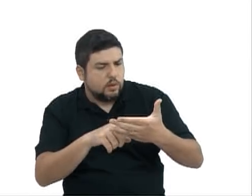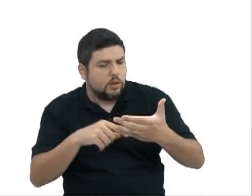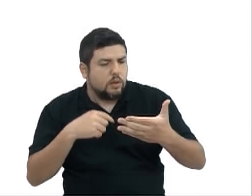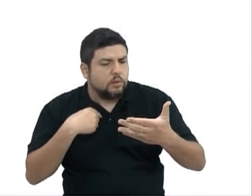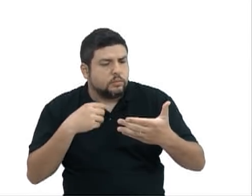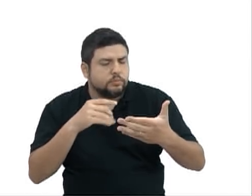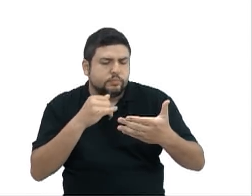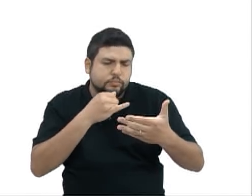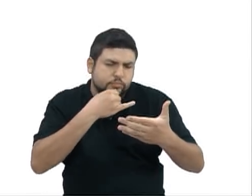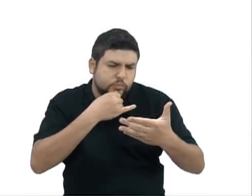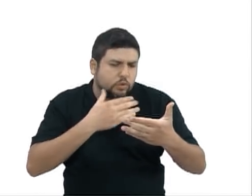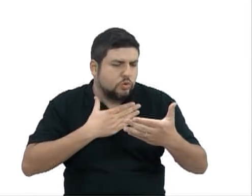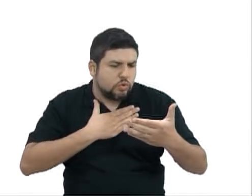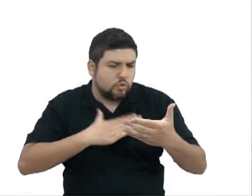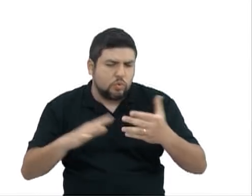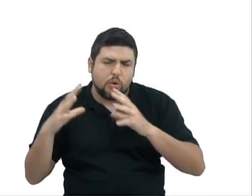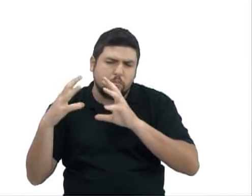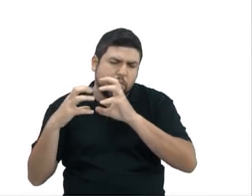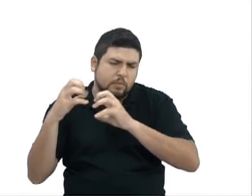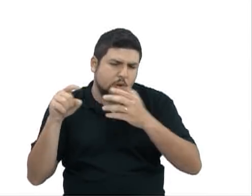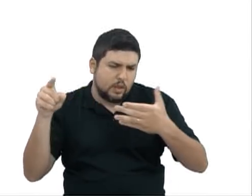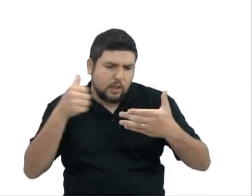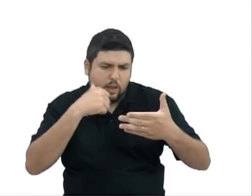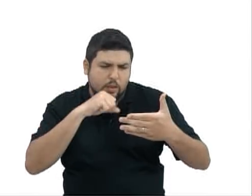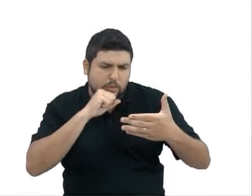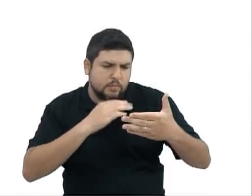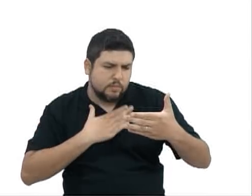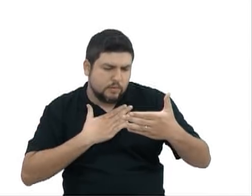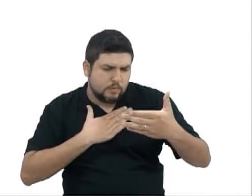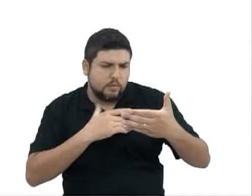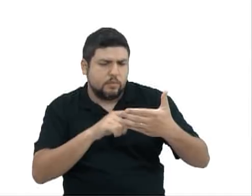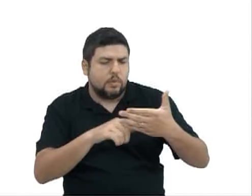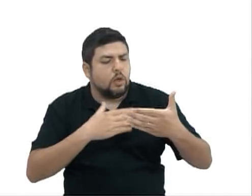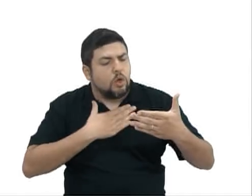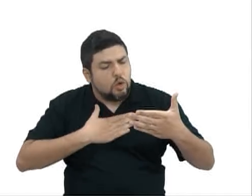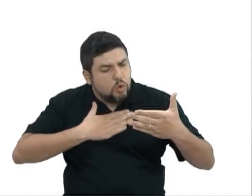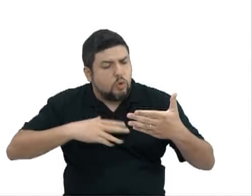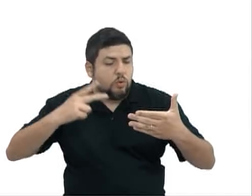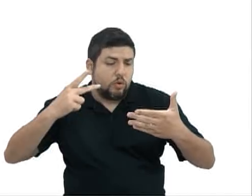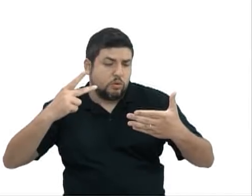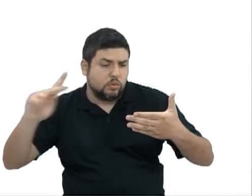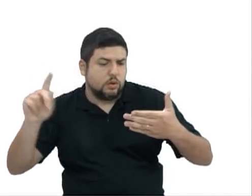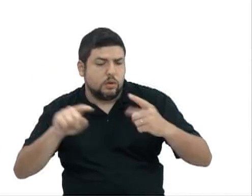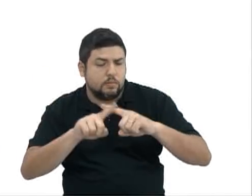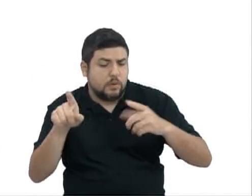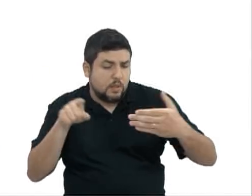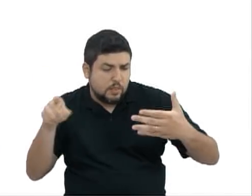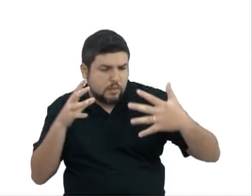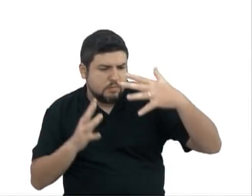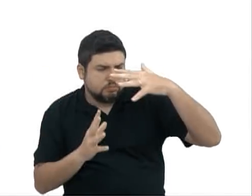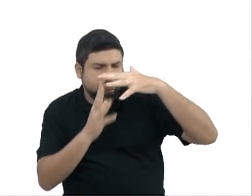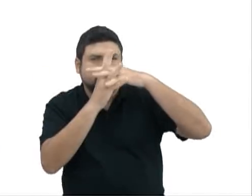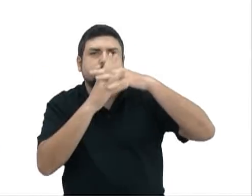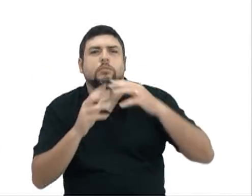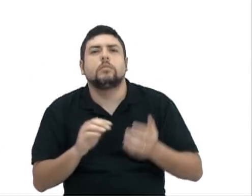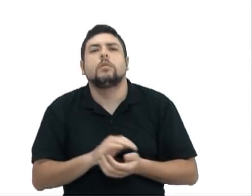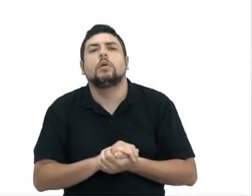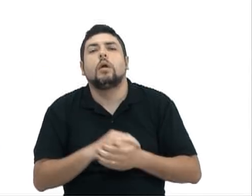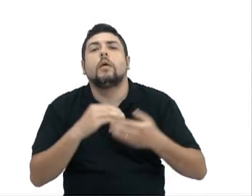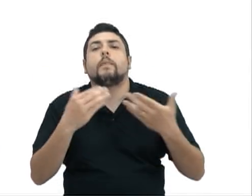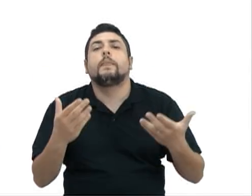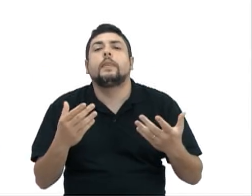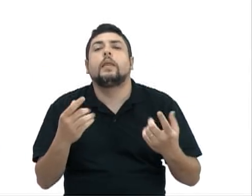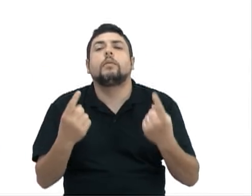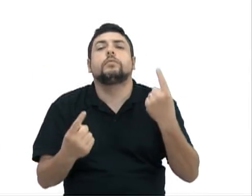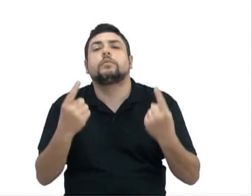não gosto de ficar brigada com a minha mãe. Eu gosto muito dela, mas dessa vez ela ultrapassou todos os limites. Vamos lá? Quais são as